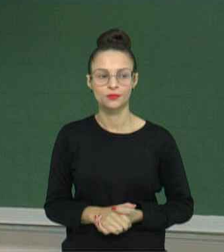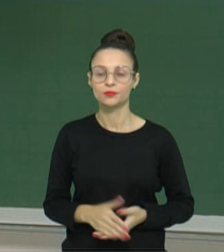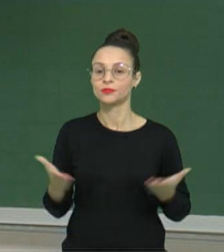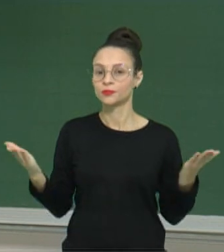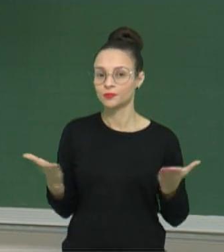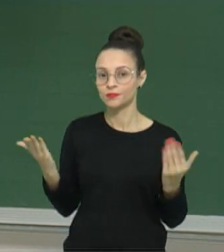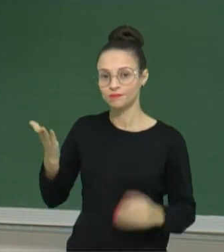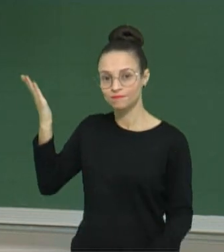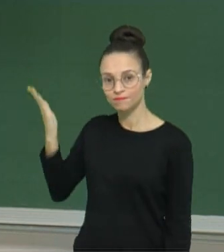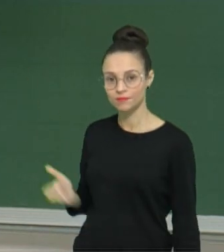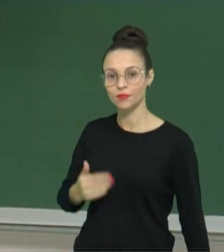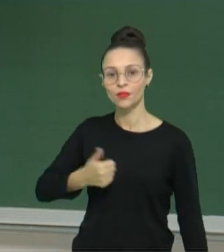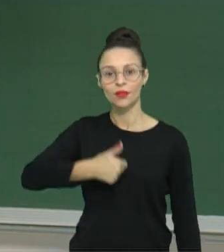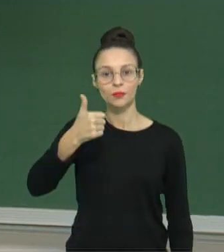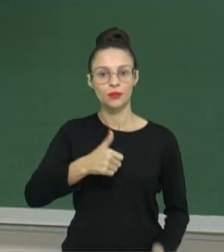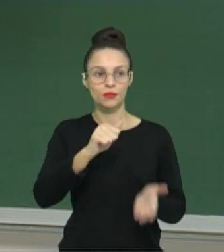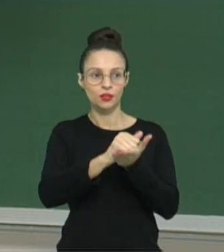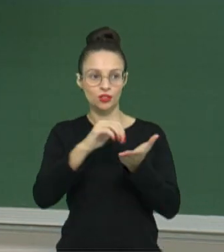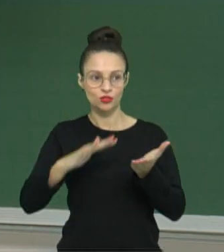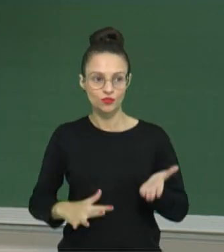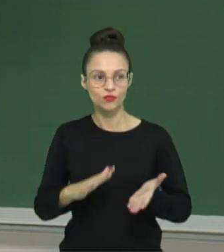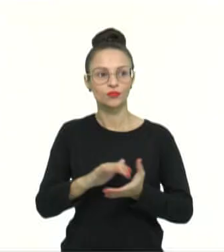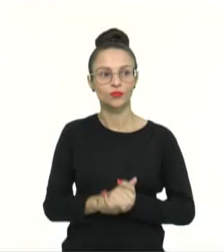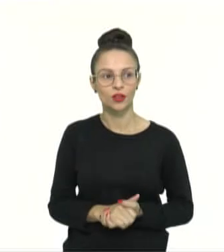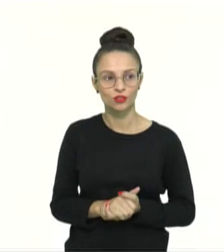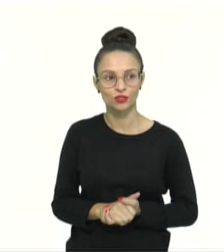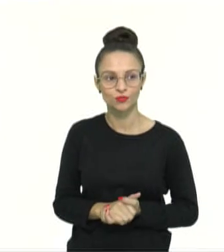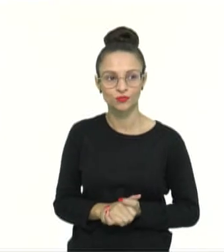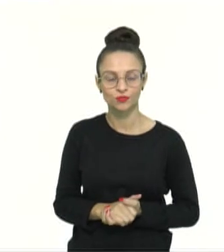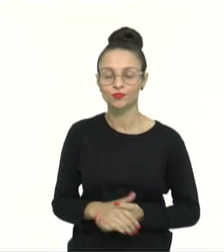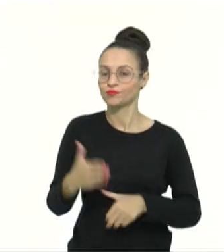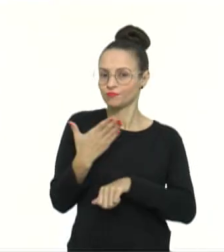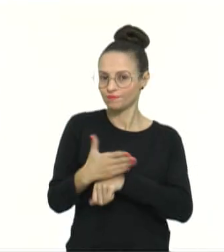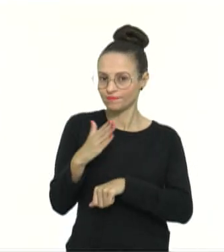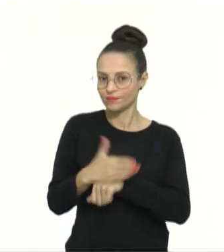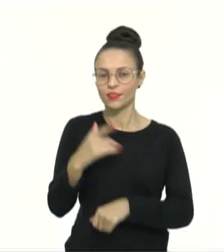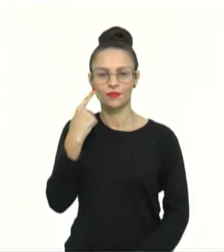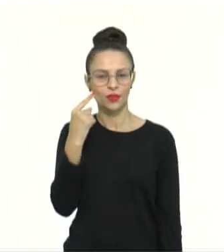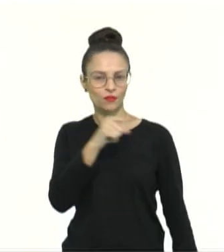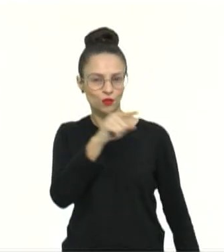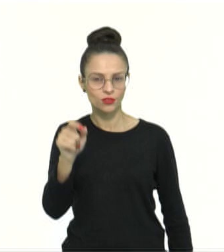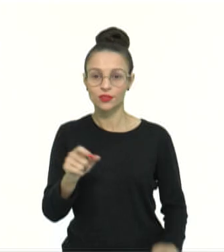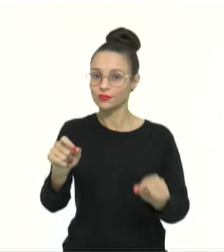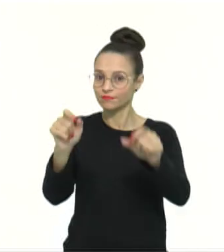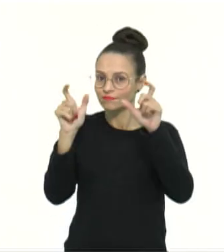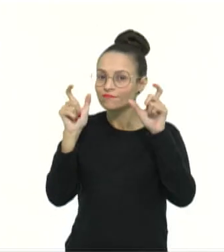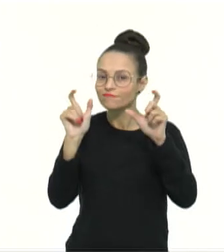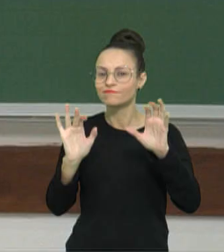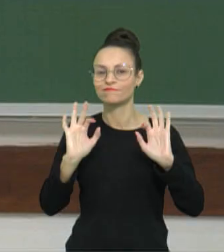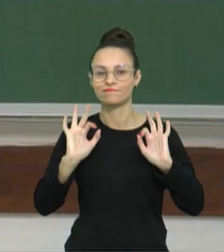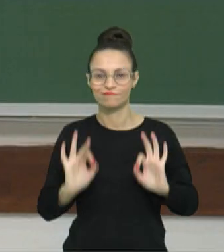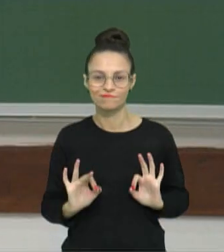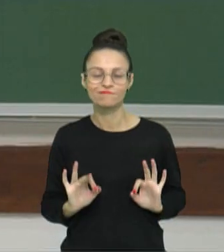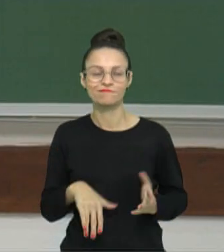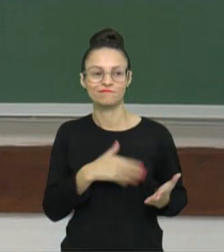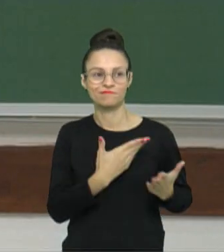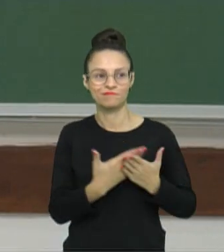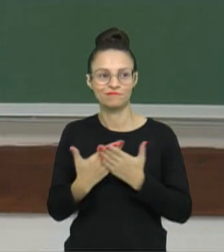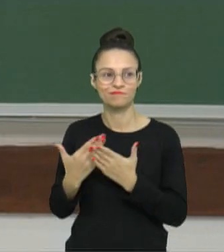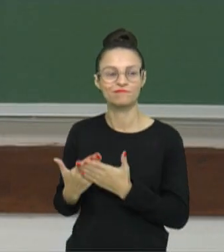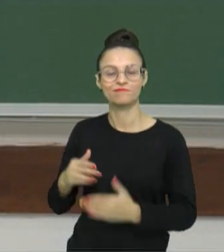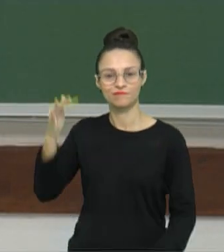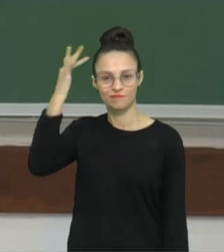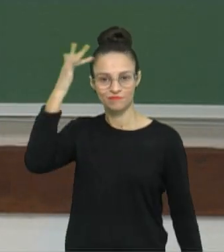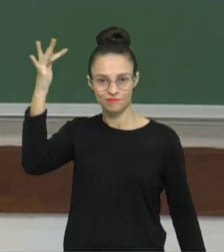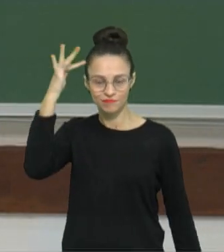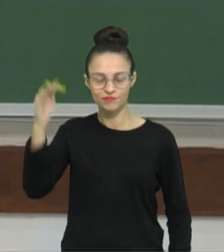Aqui temos uma primeira atividadezinha para a gente treinar e ver se vocês estão bem afiados ali nos estudos de